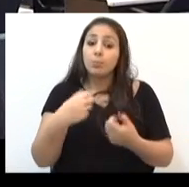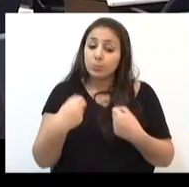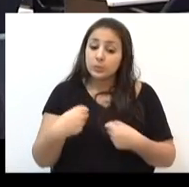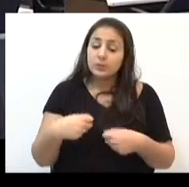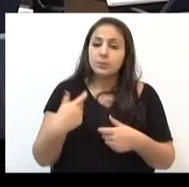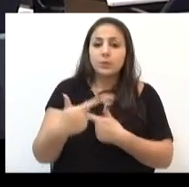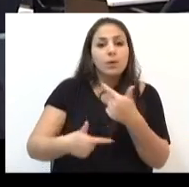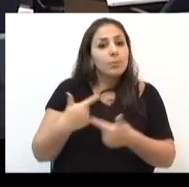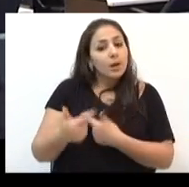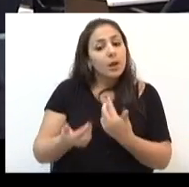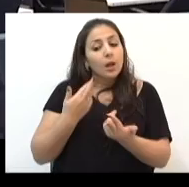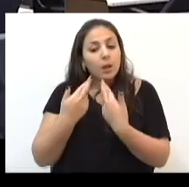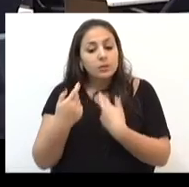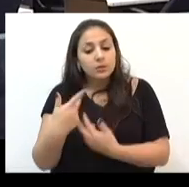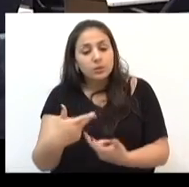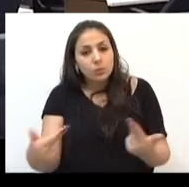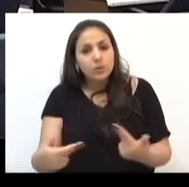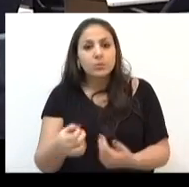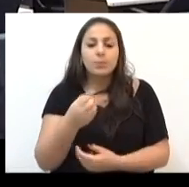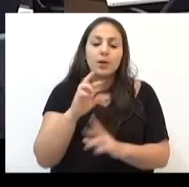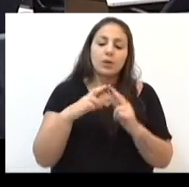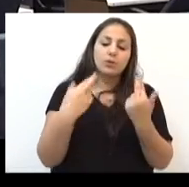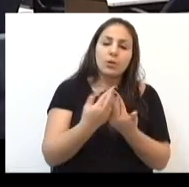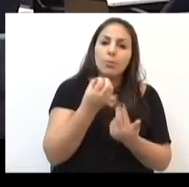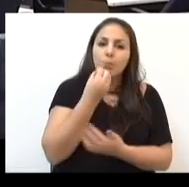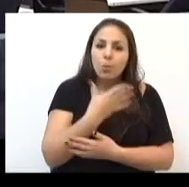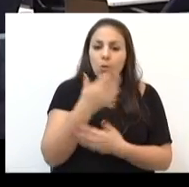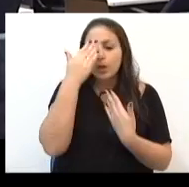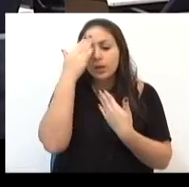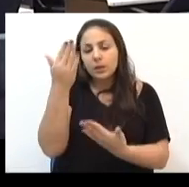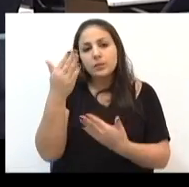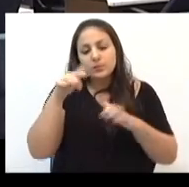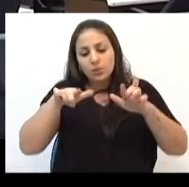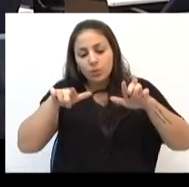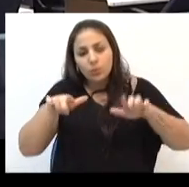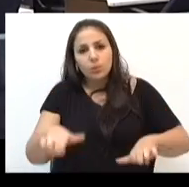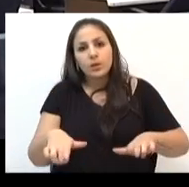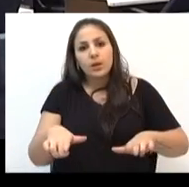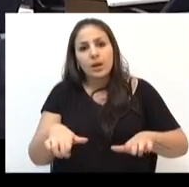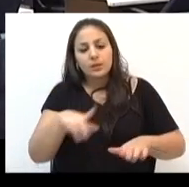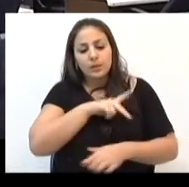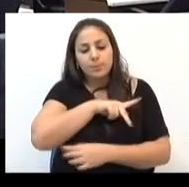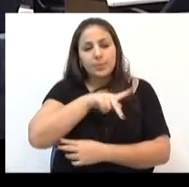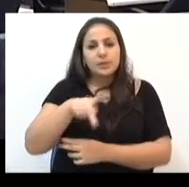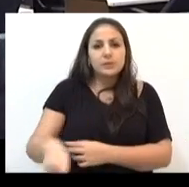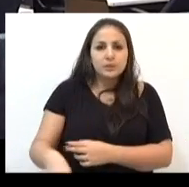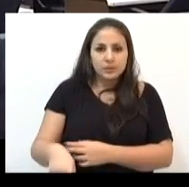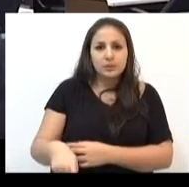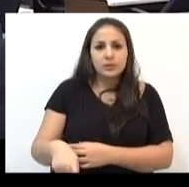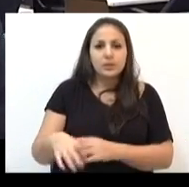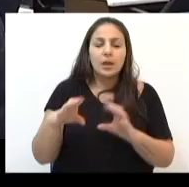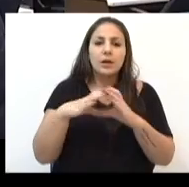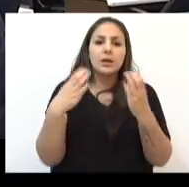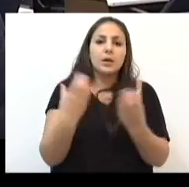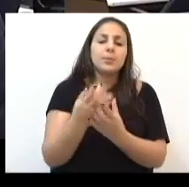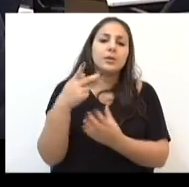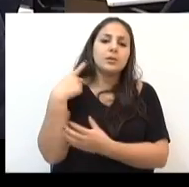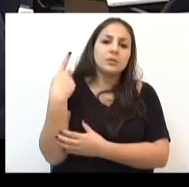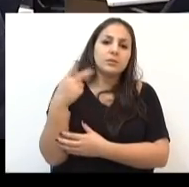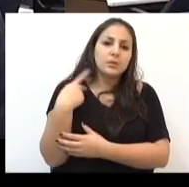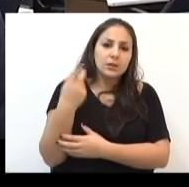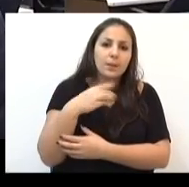Foi uma reunião muito boa, estou muito feliz de ter realizado essa reunião aqui na Câmara. Aproveito para agradecer o espaço aqui da presidência, do presidente da Câmara, o